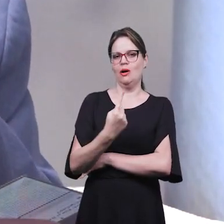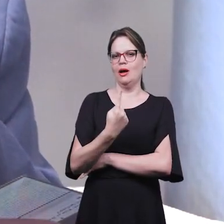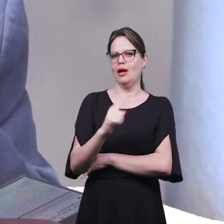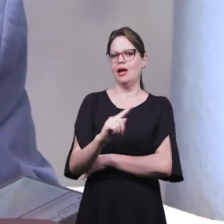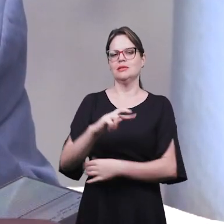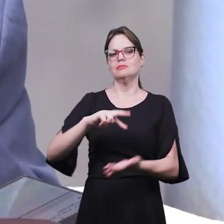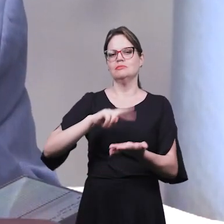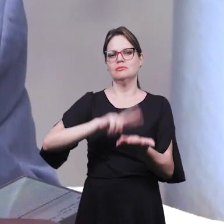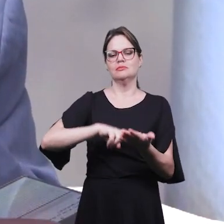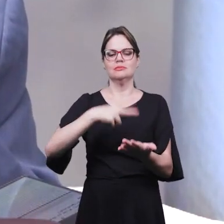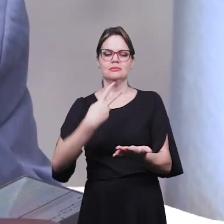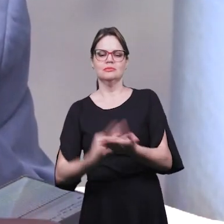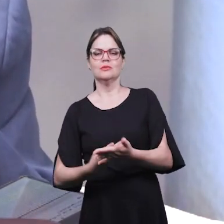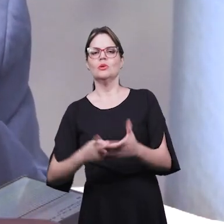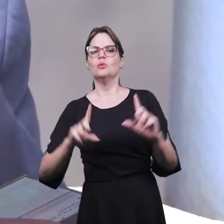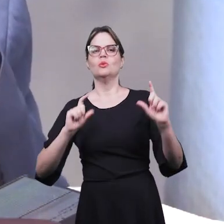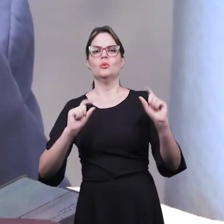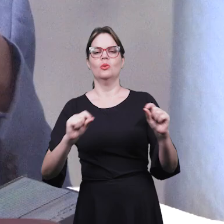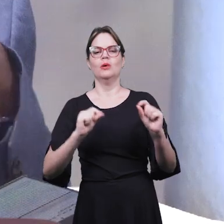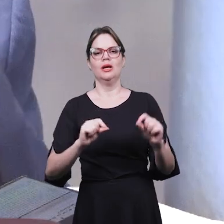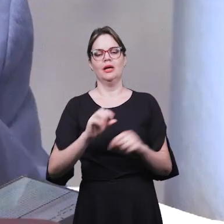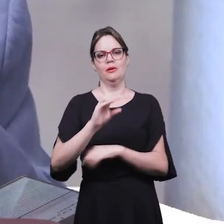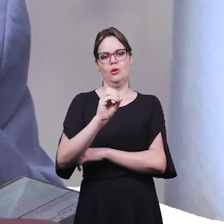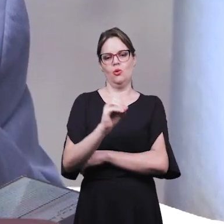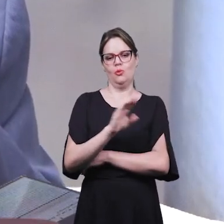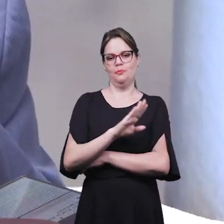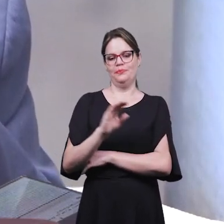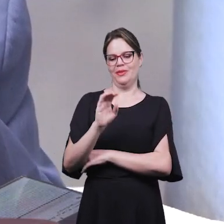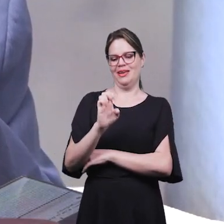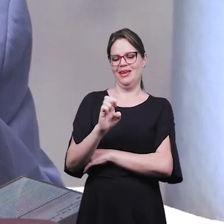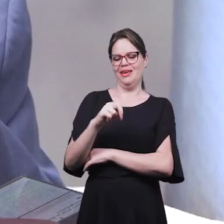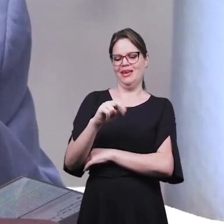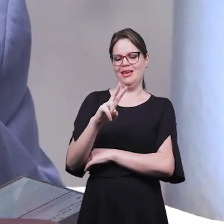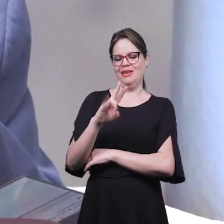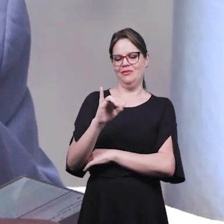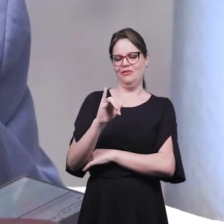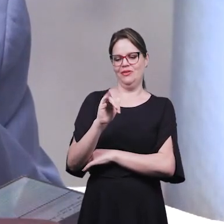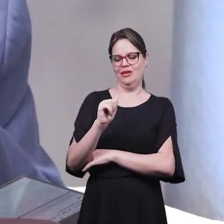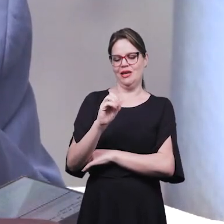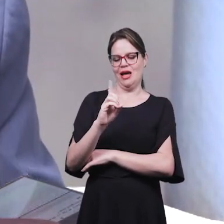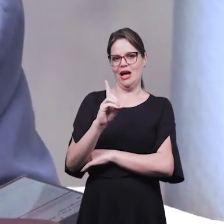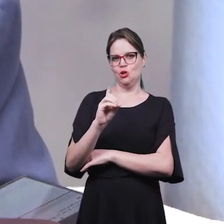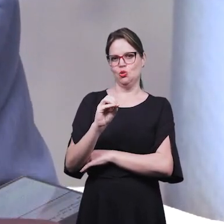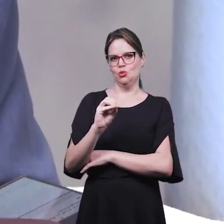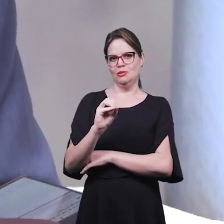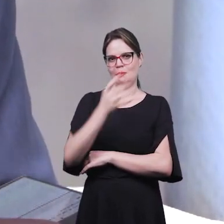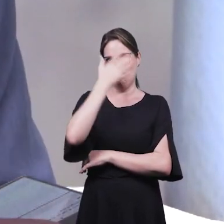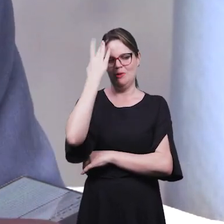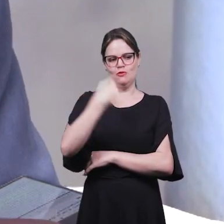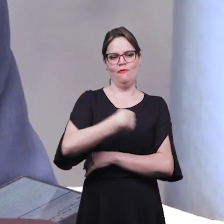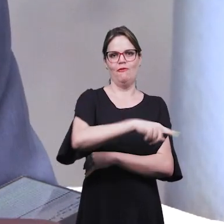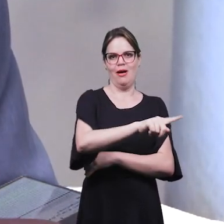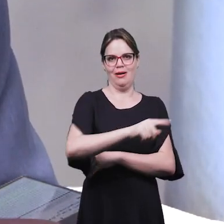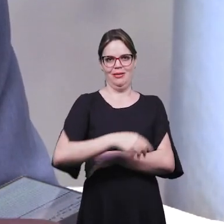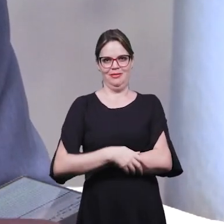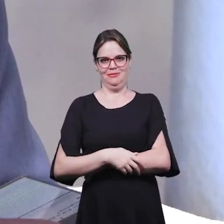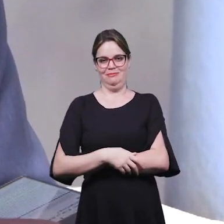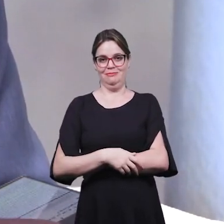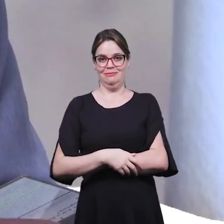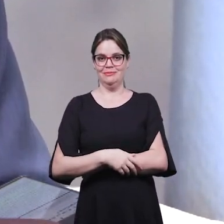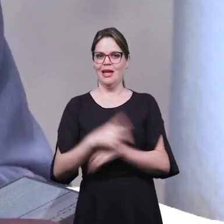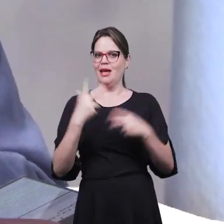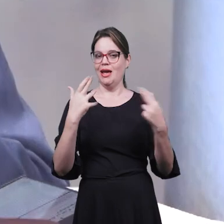Jesus enviado para salvar o homem, né? São figuras bíblicas que nos chamam a atenção para lembrarmos que Jesus, na